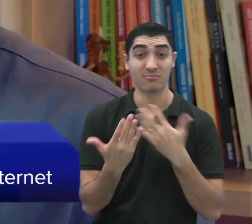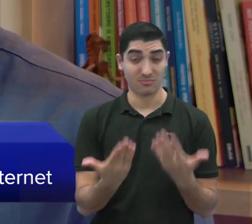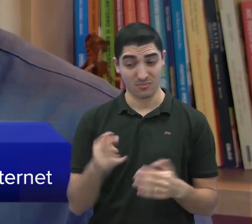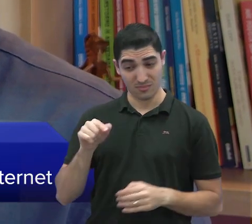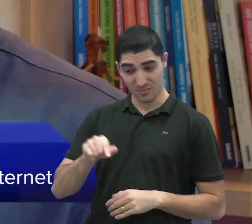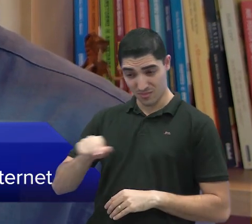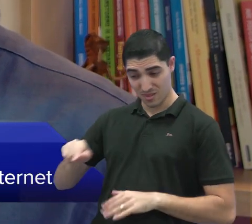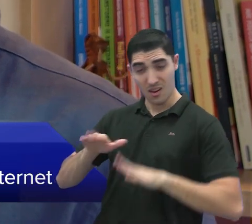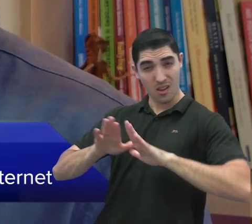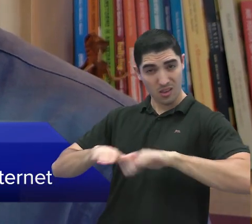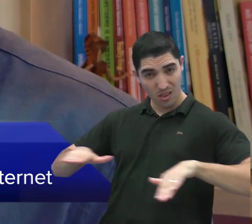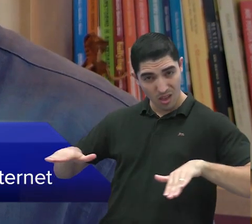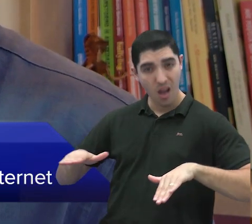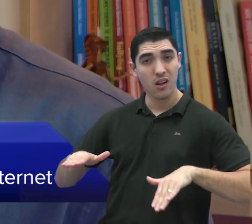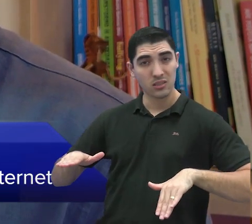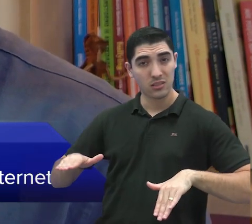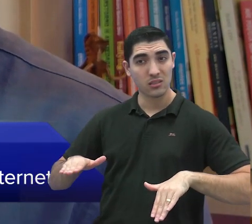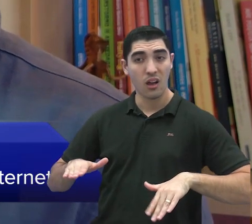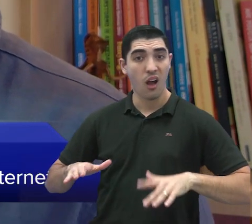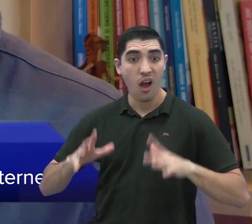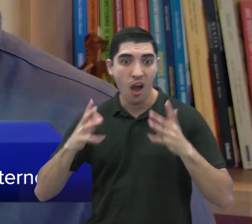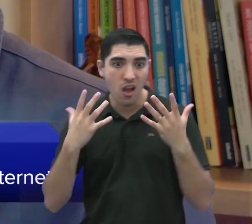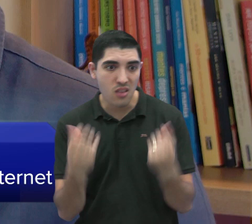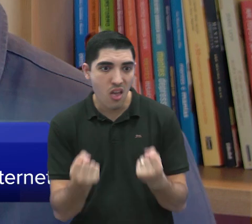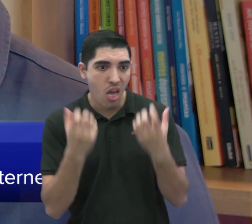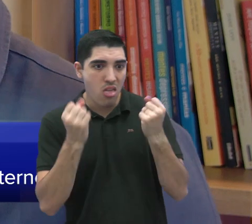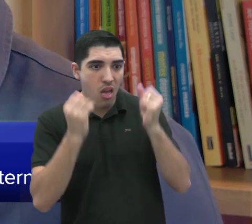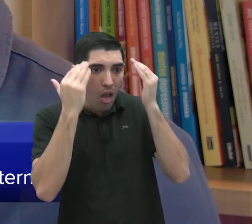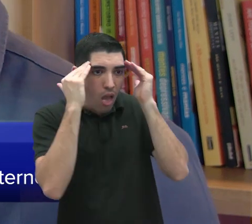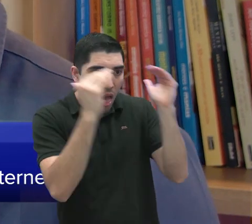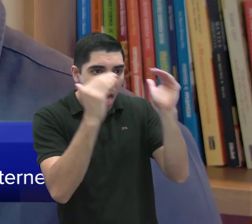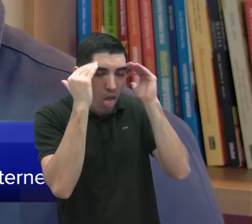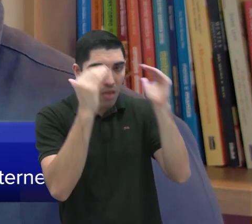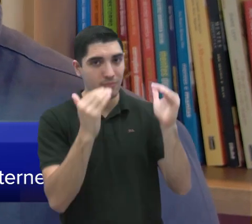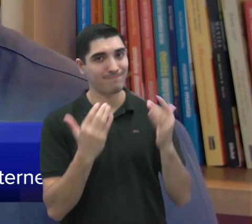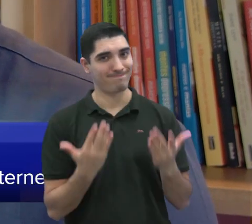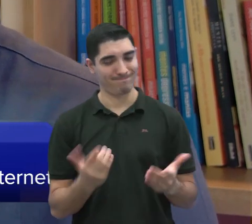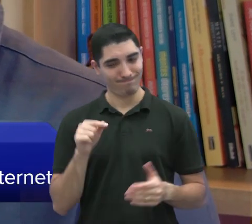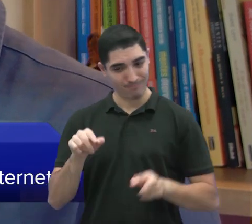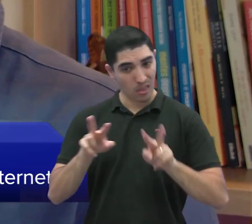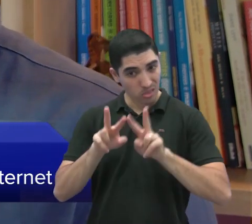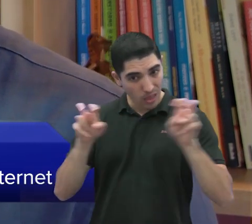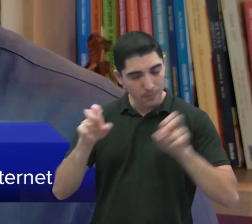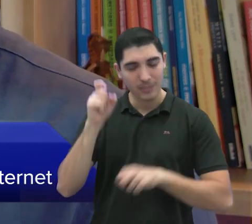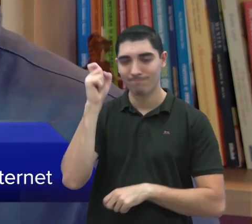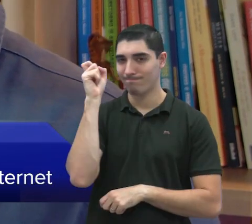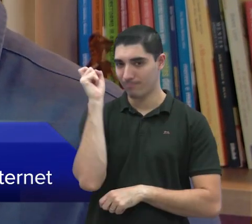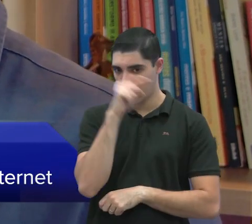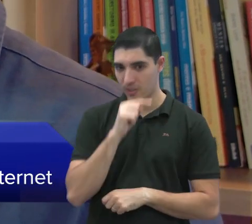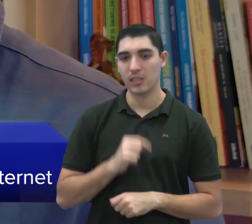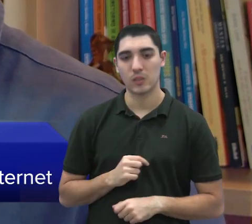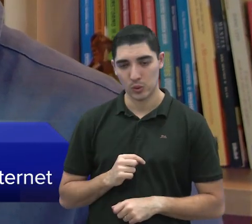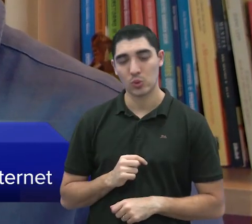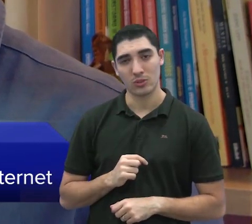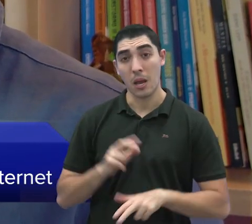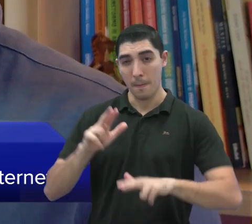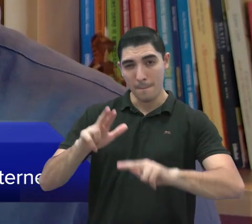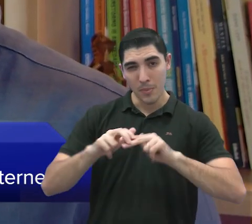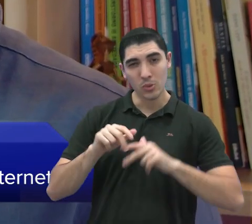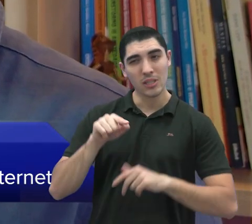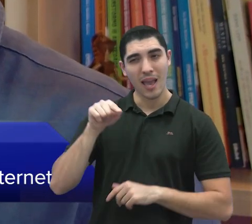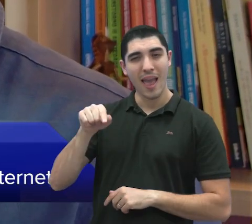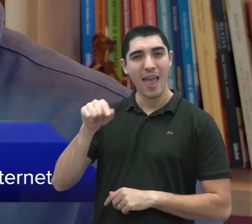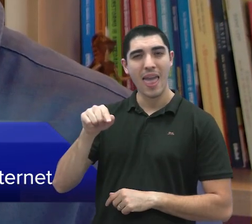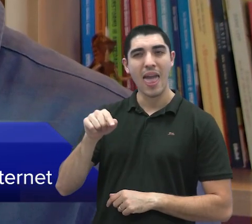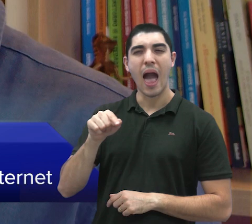fazendo com que as crianças façam essa adesão também. E é um assunto complexo e ele não